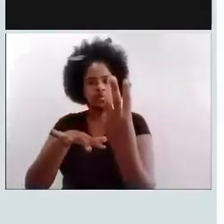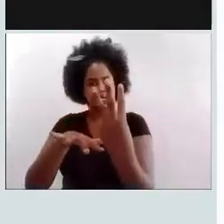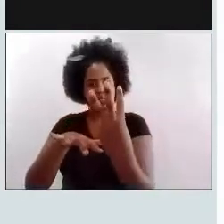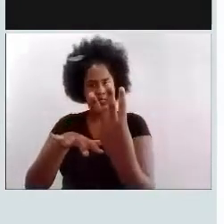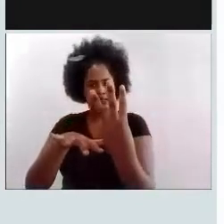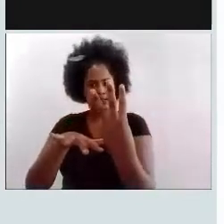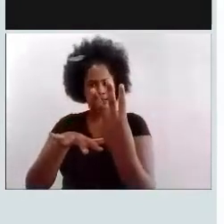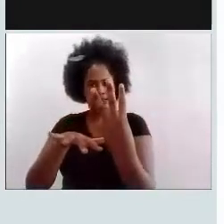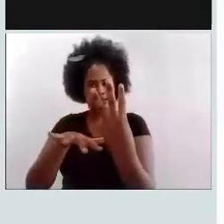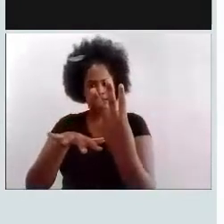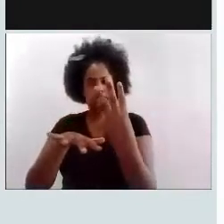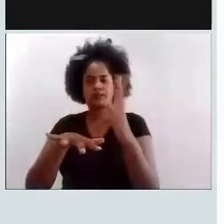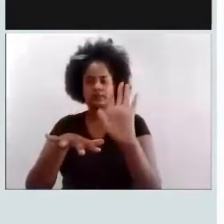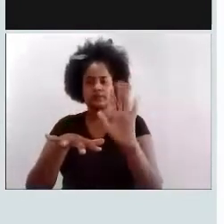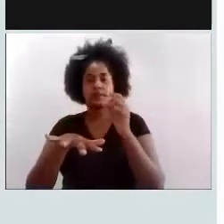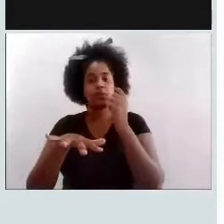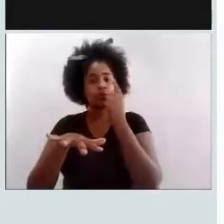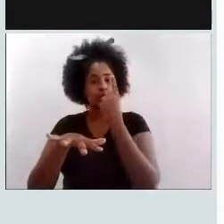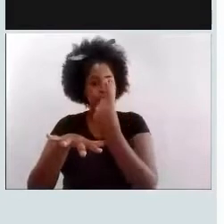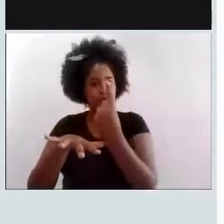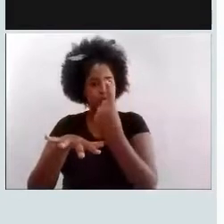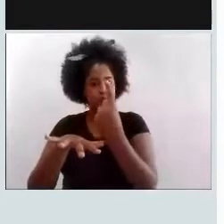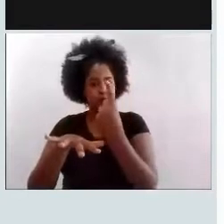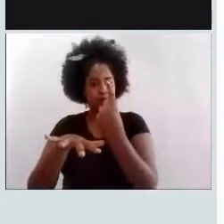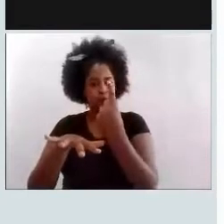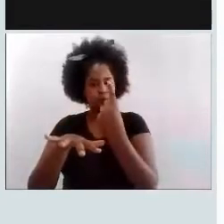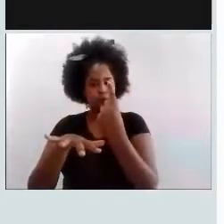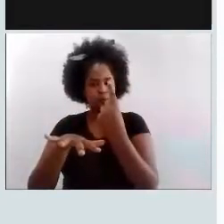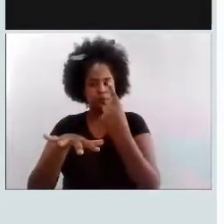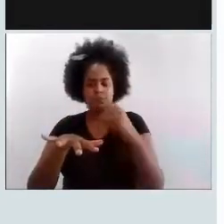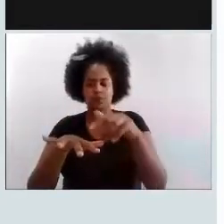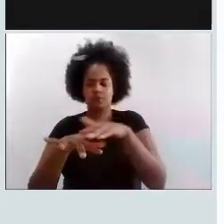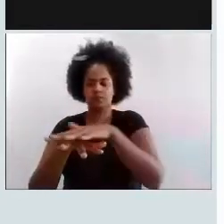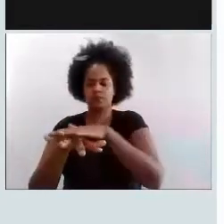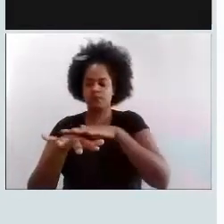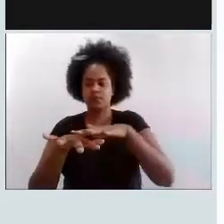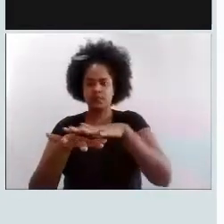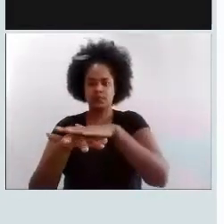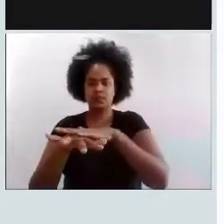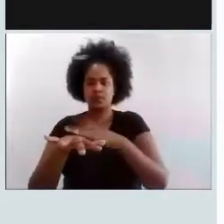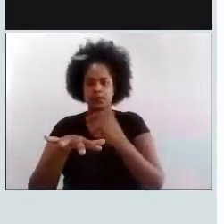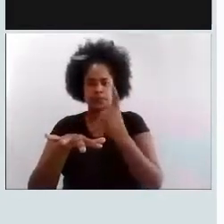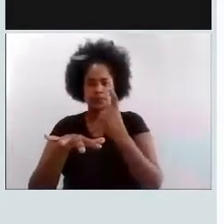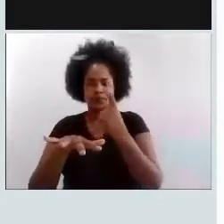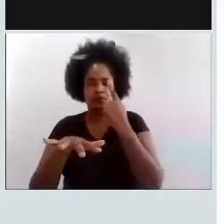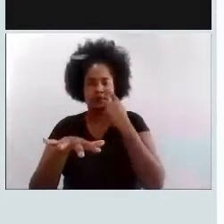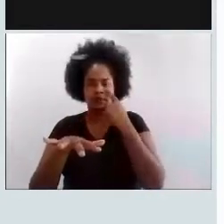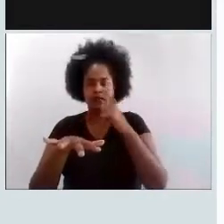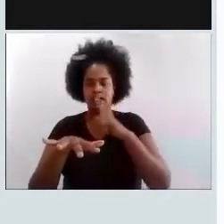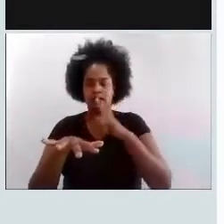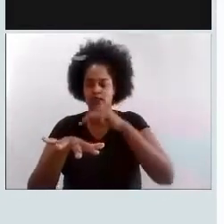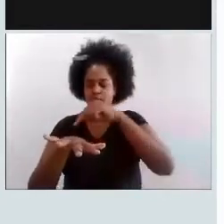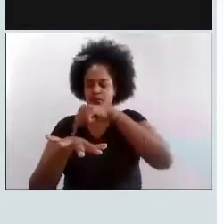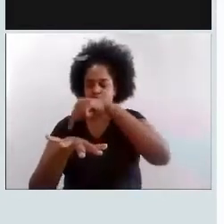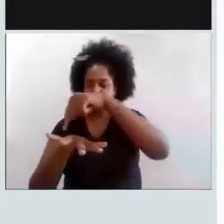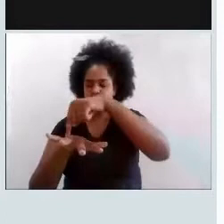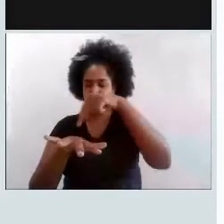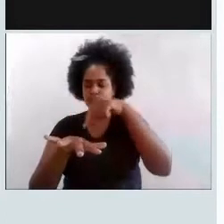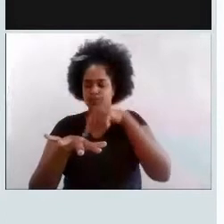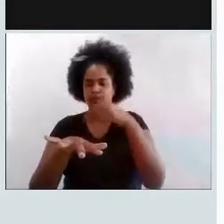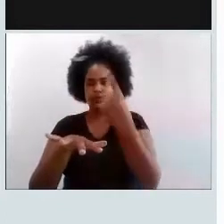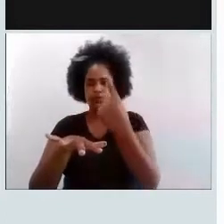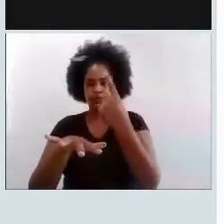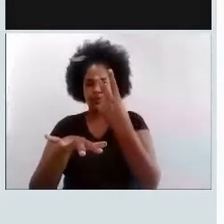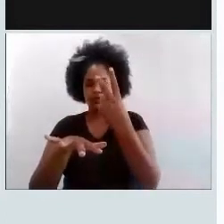um plano que os contém. Ou seja, nós temos três pontinhos, eles